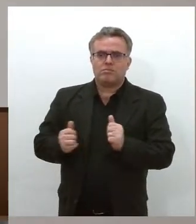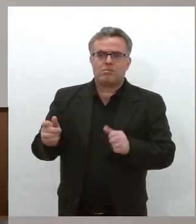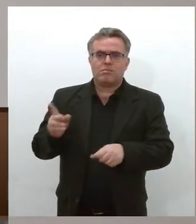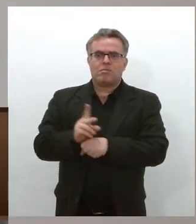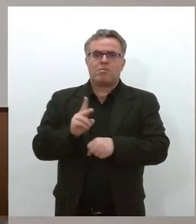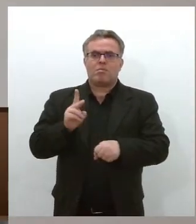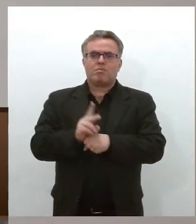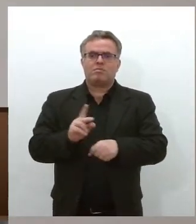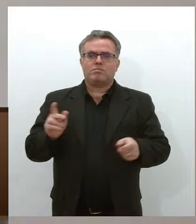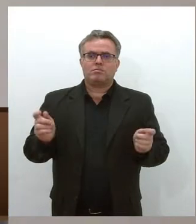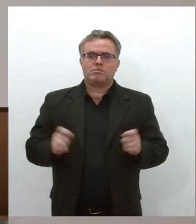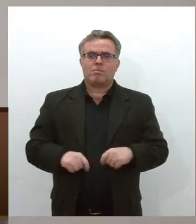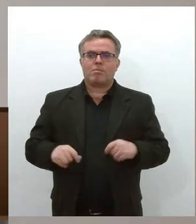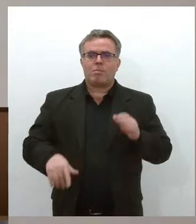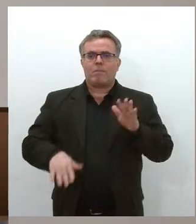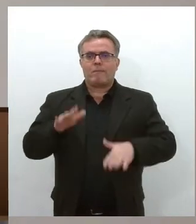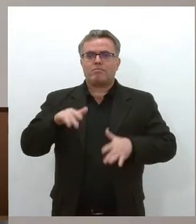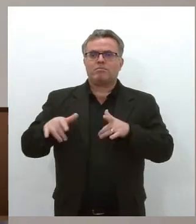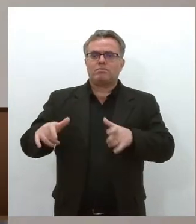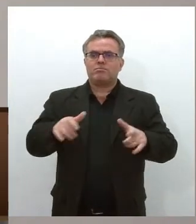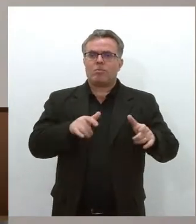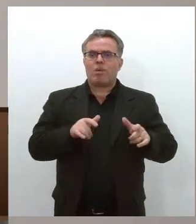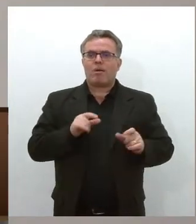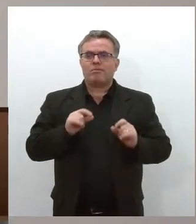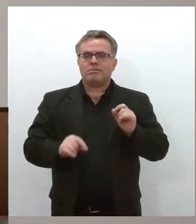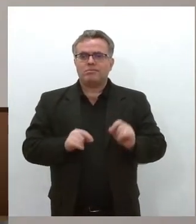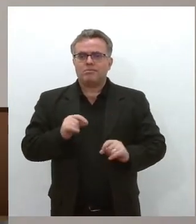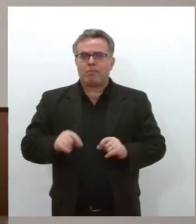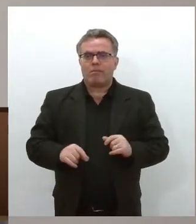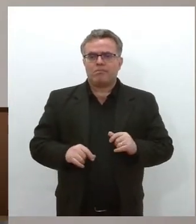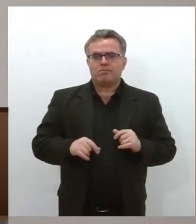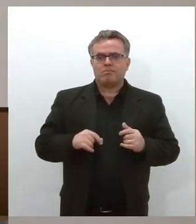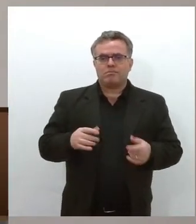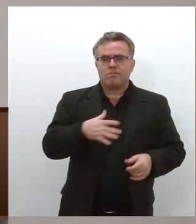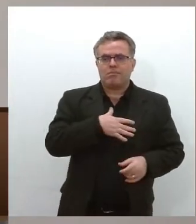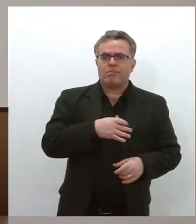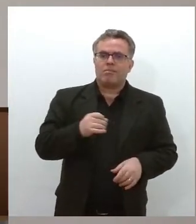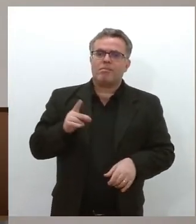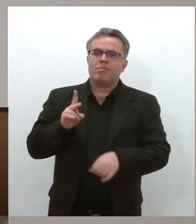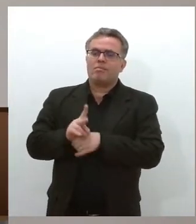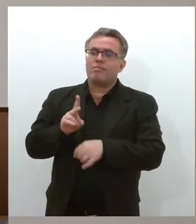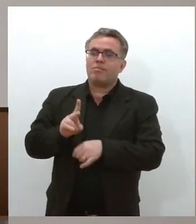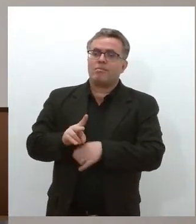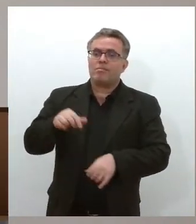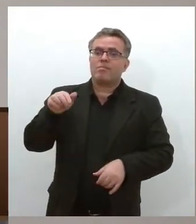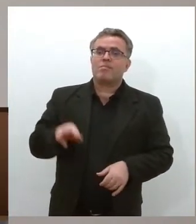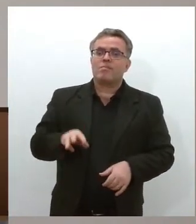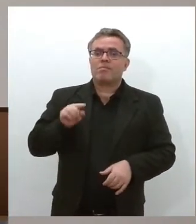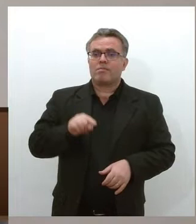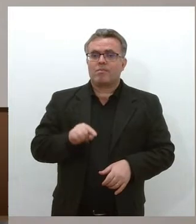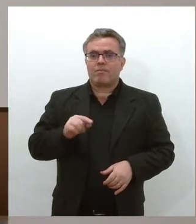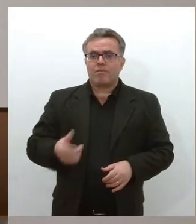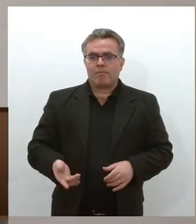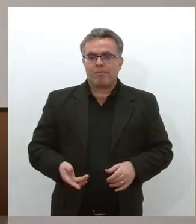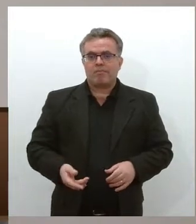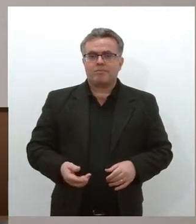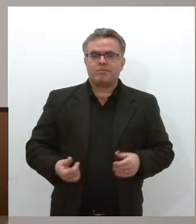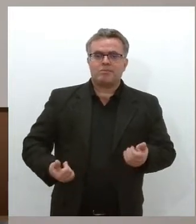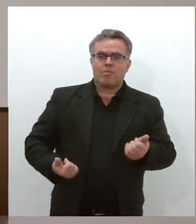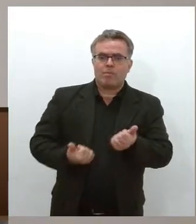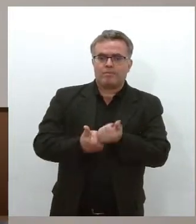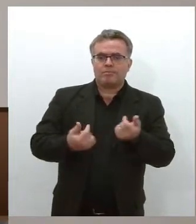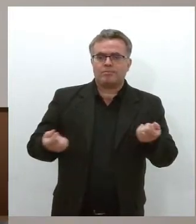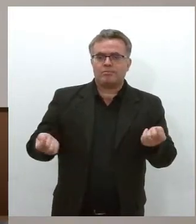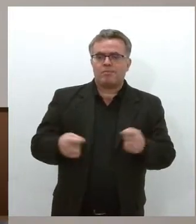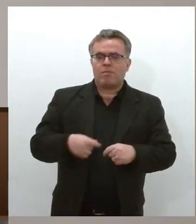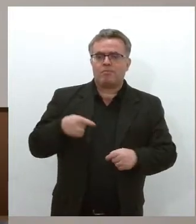forma, a depender das localidades. Se ela tem filho, com quem que ela deixa esse filho? Se ela tem uma rede de apoio que possa auxiliá-la,